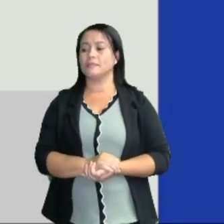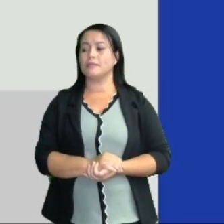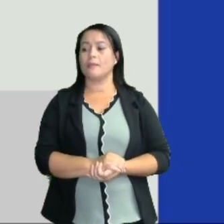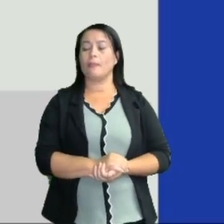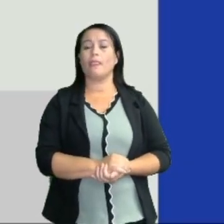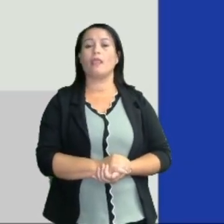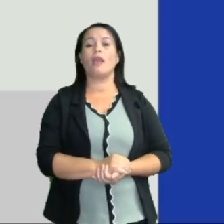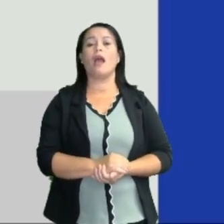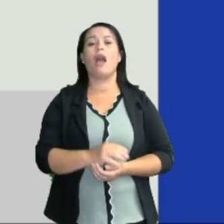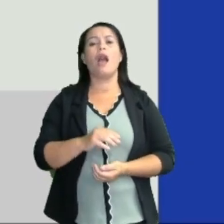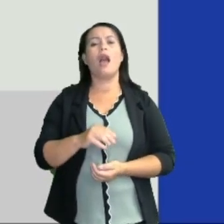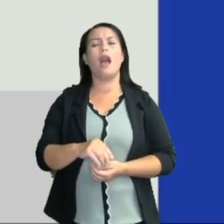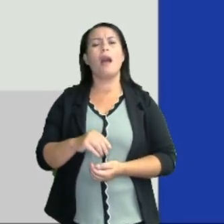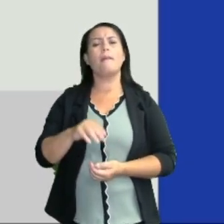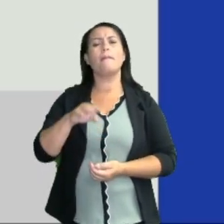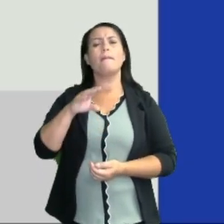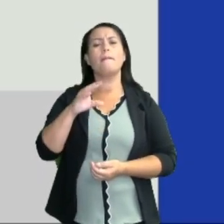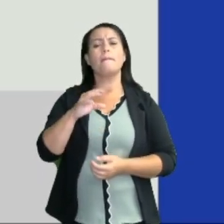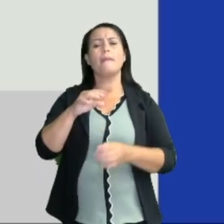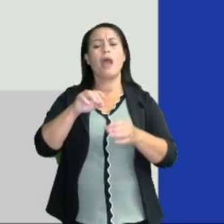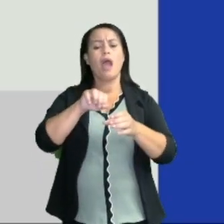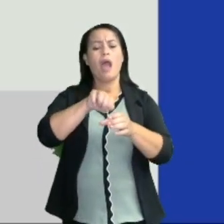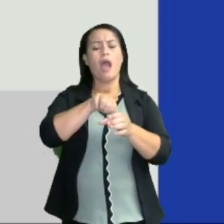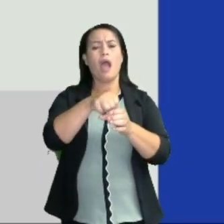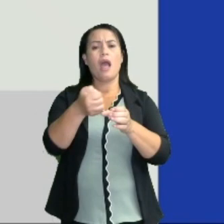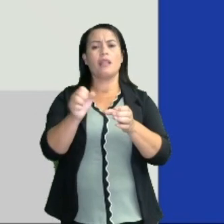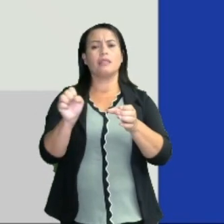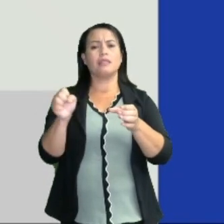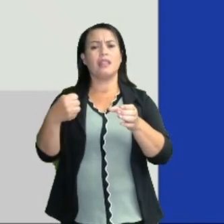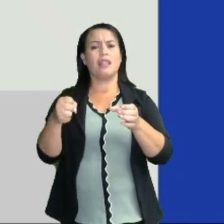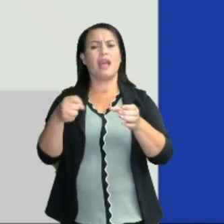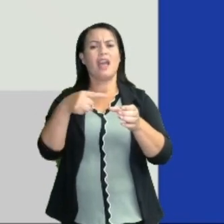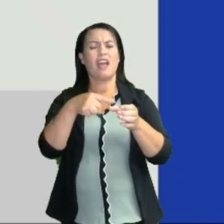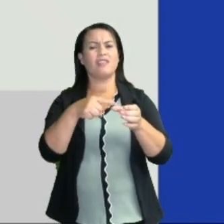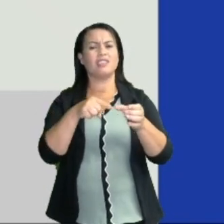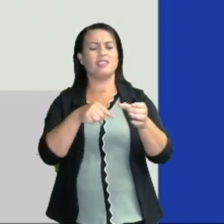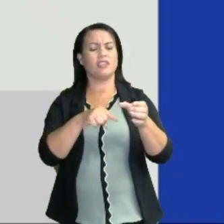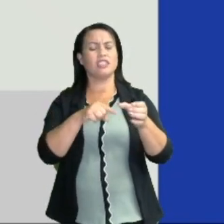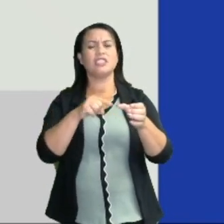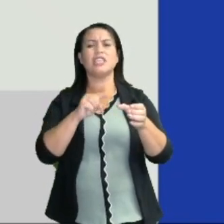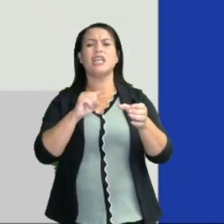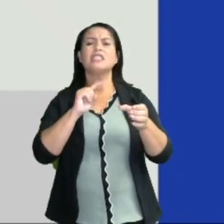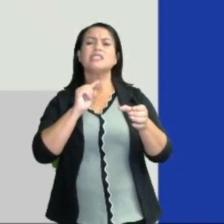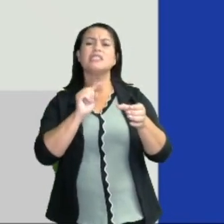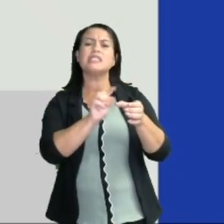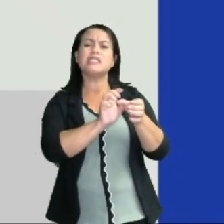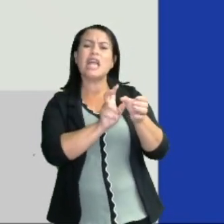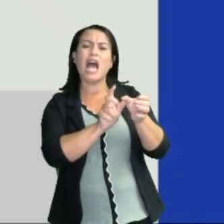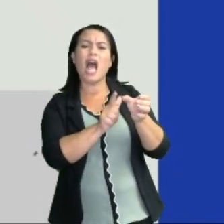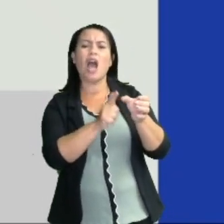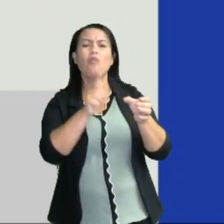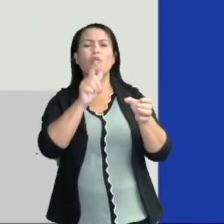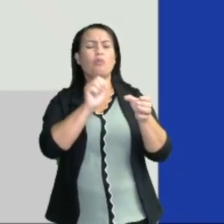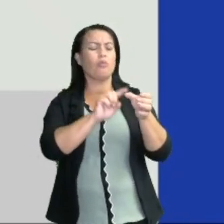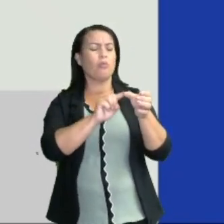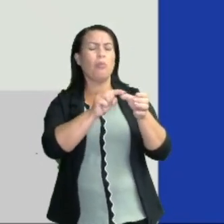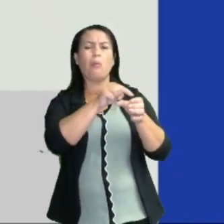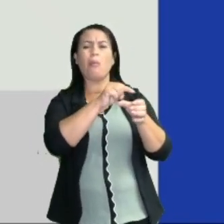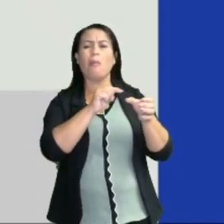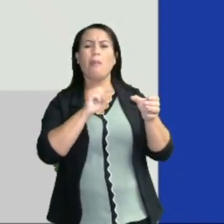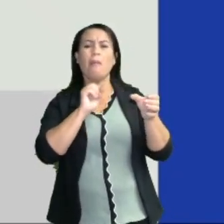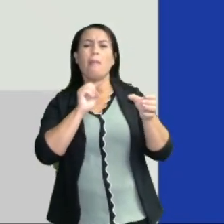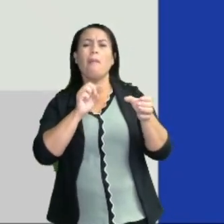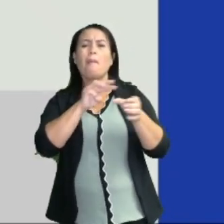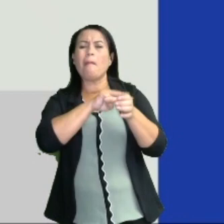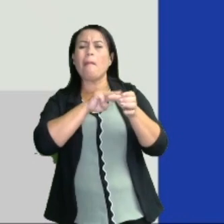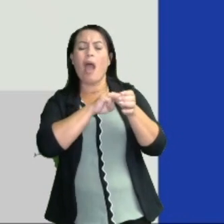A boca da garrafa de cerveja está com ferrugem. Eu usei aqui a palavra boca. O